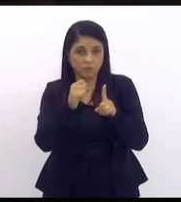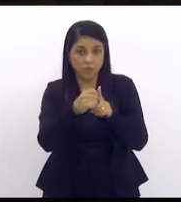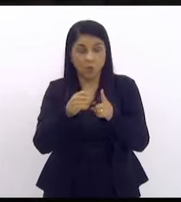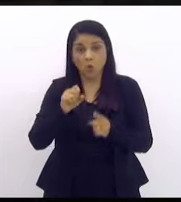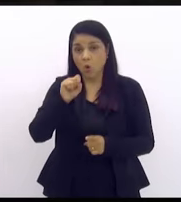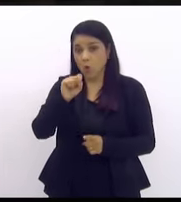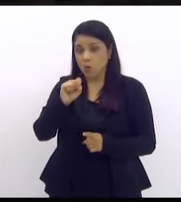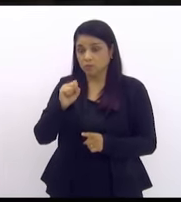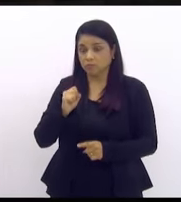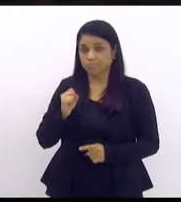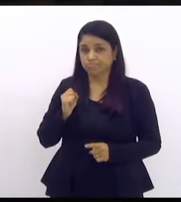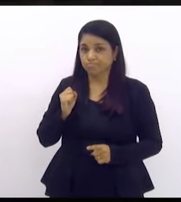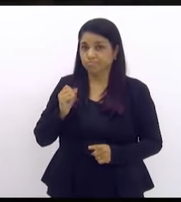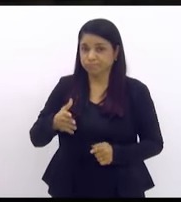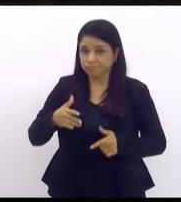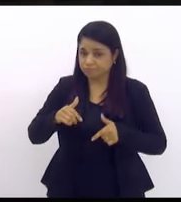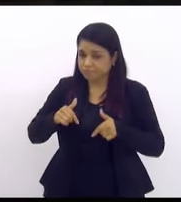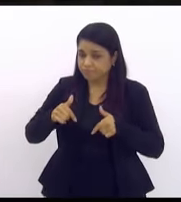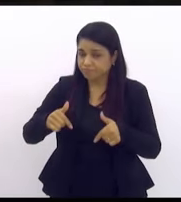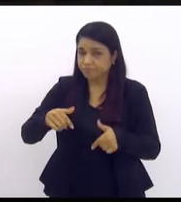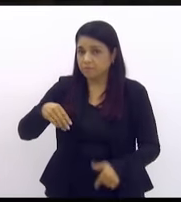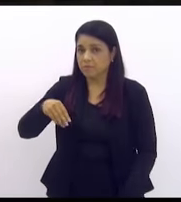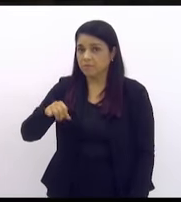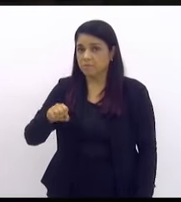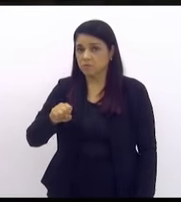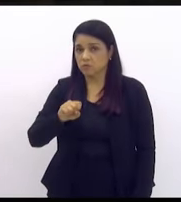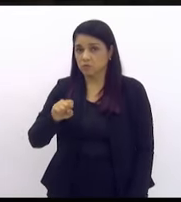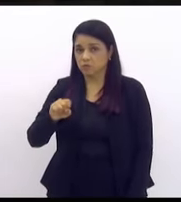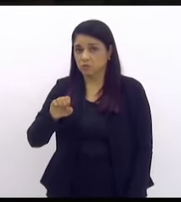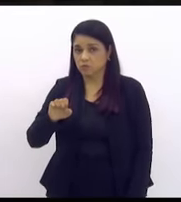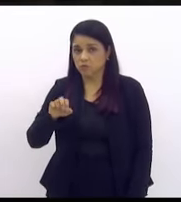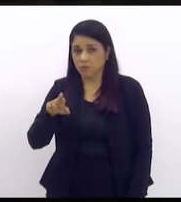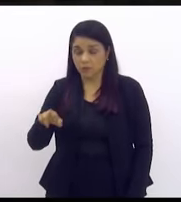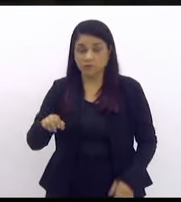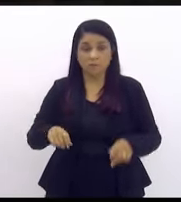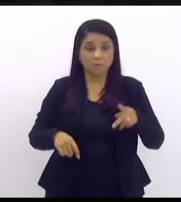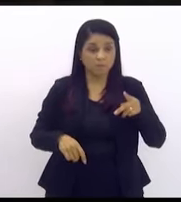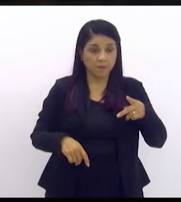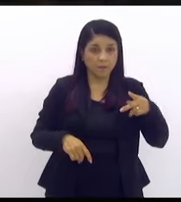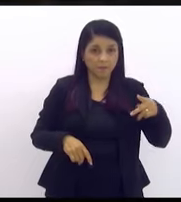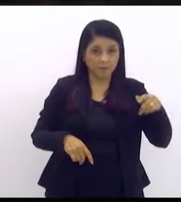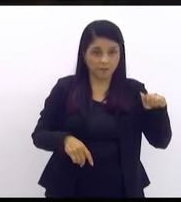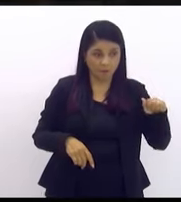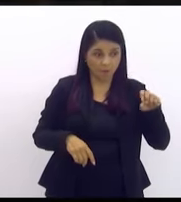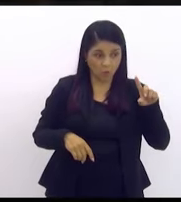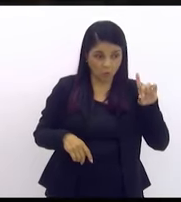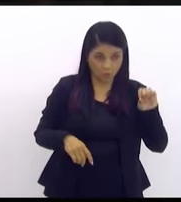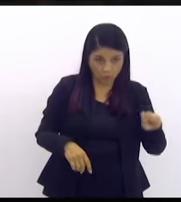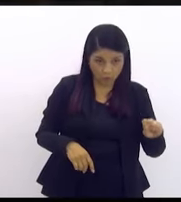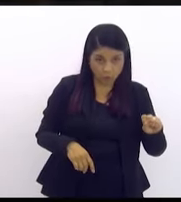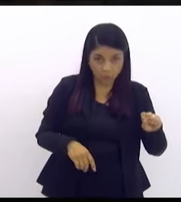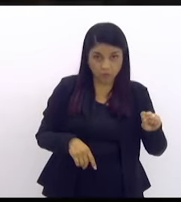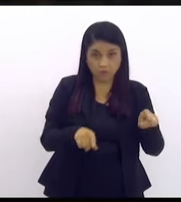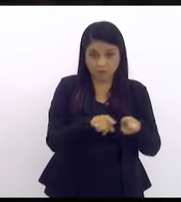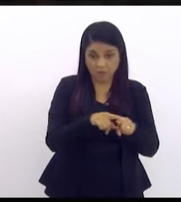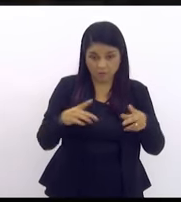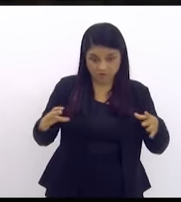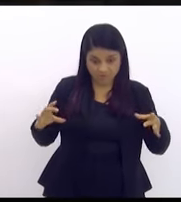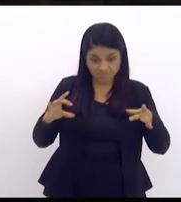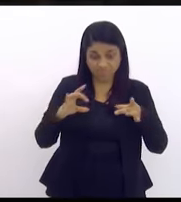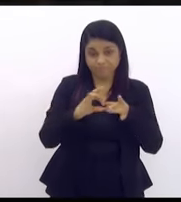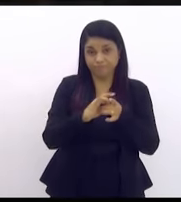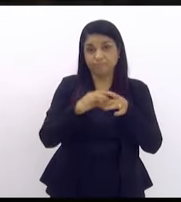missões. E essas 8 missões no PPA tinham que estar intimamente